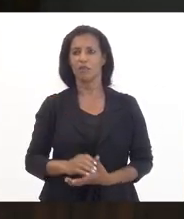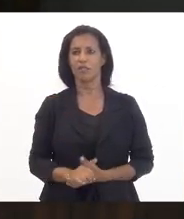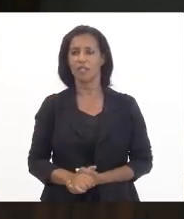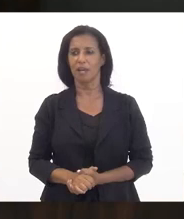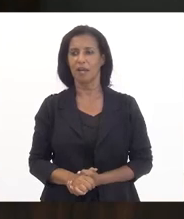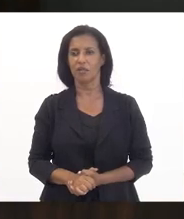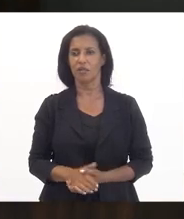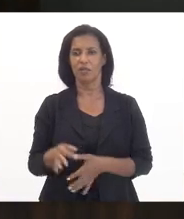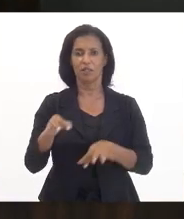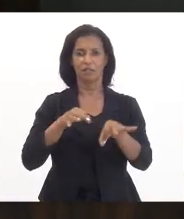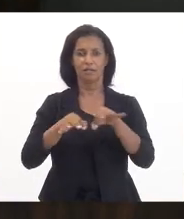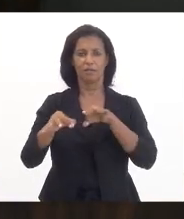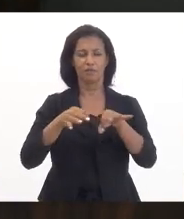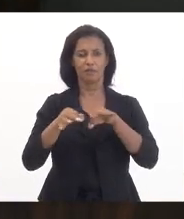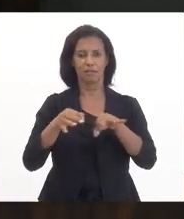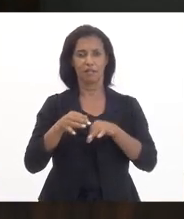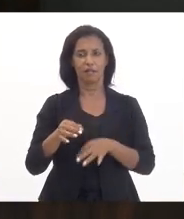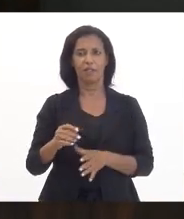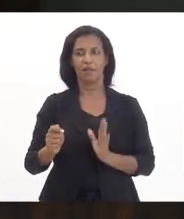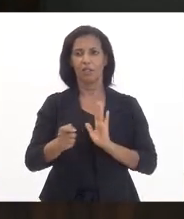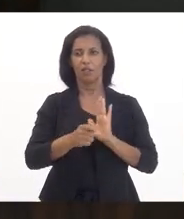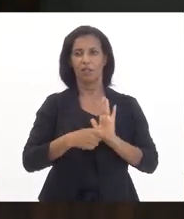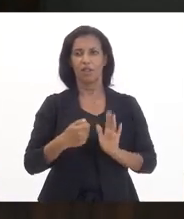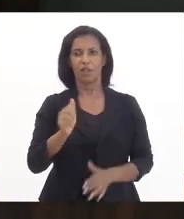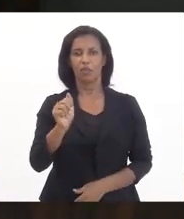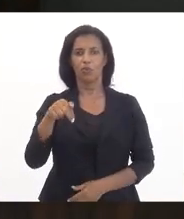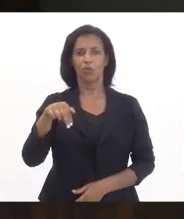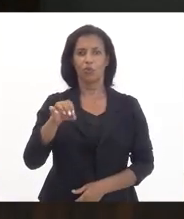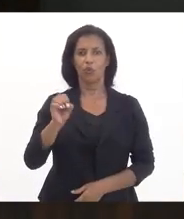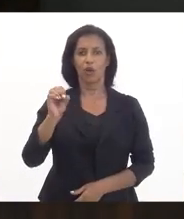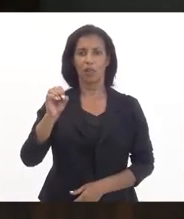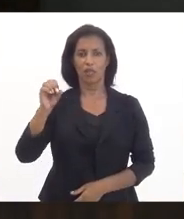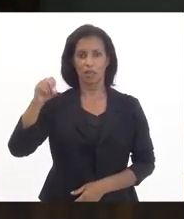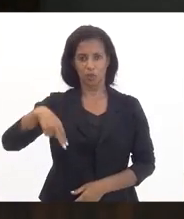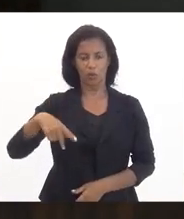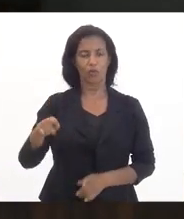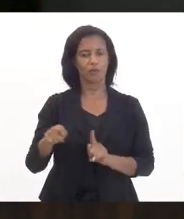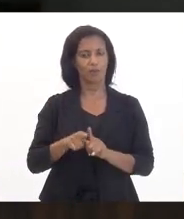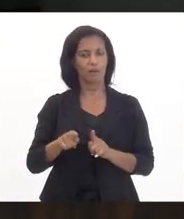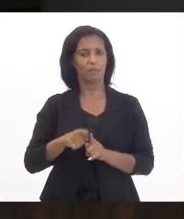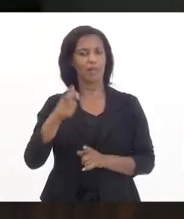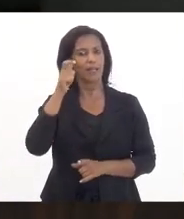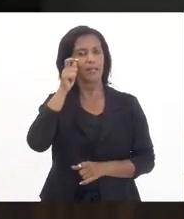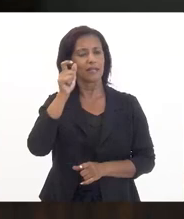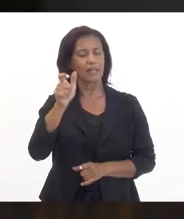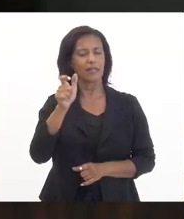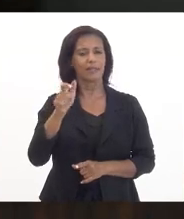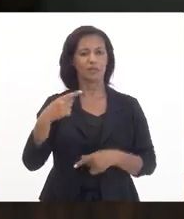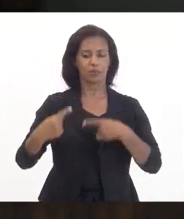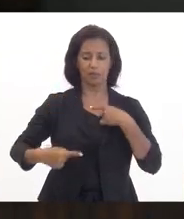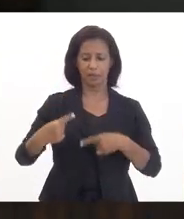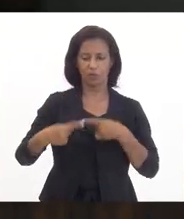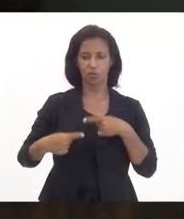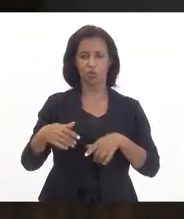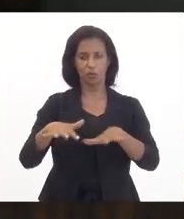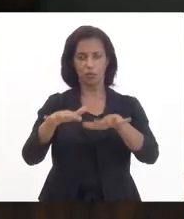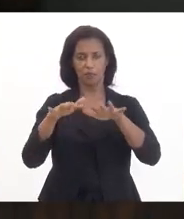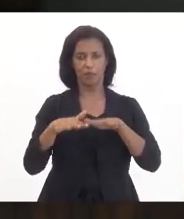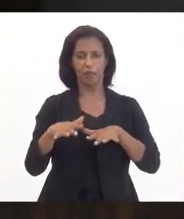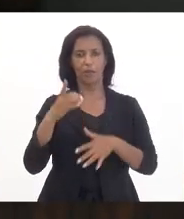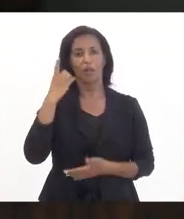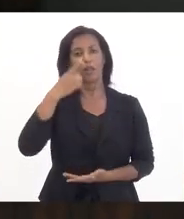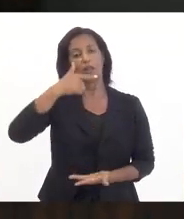E um projeto de autoria do deputado Anderson Moraes, também interessante para nós debatermos no plenário.